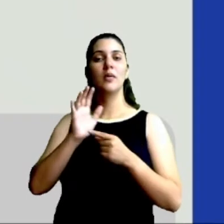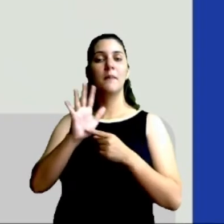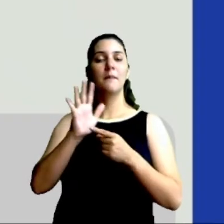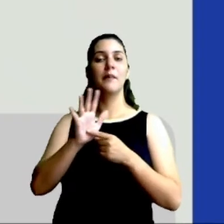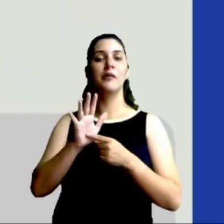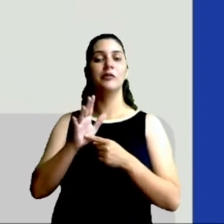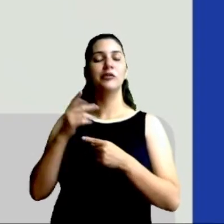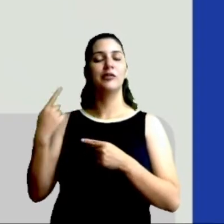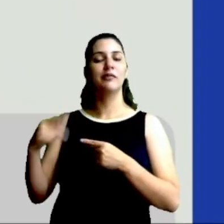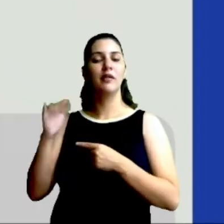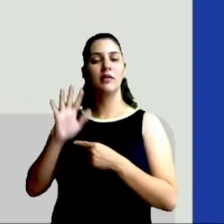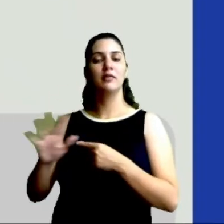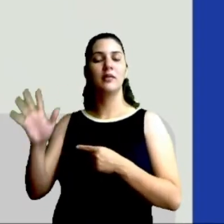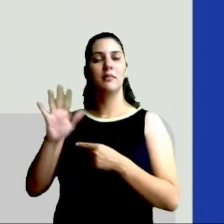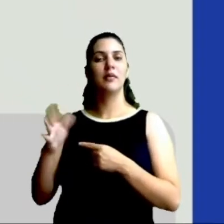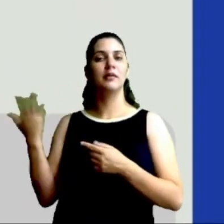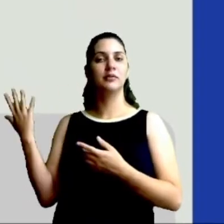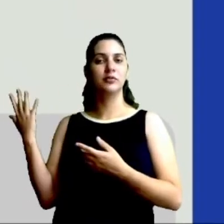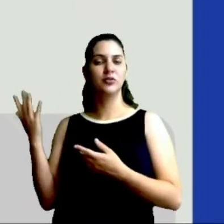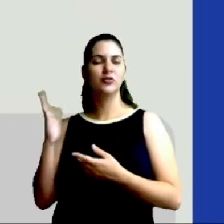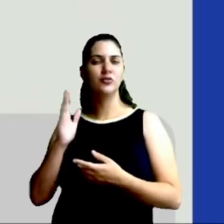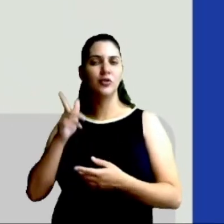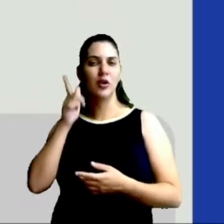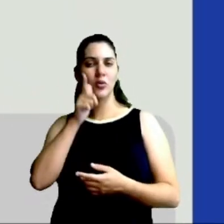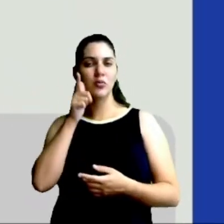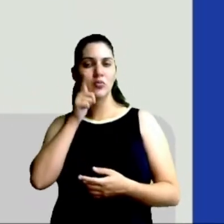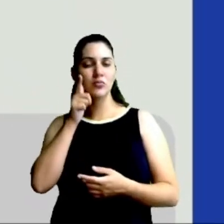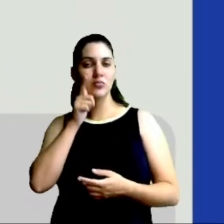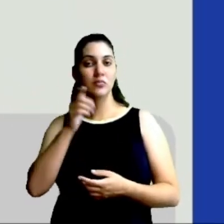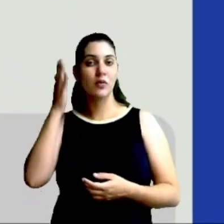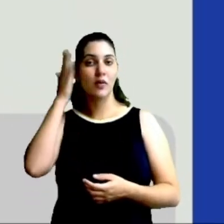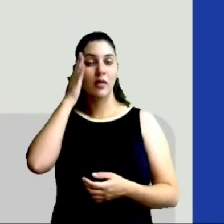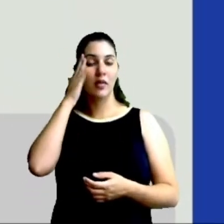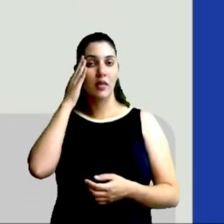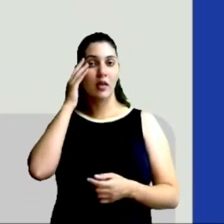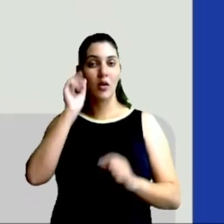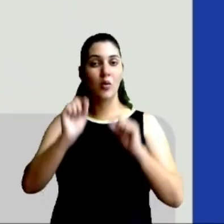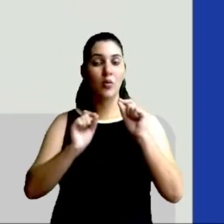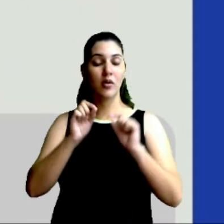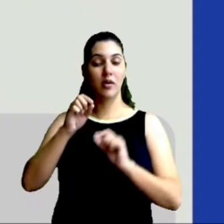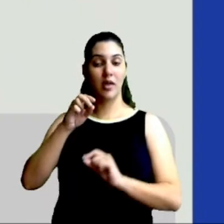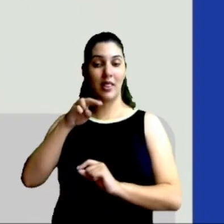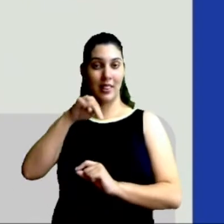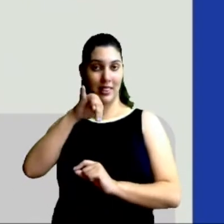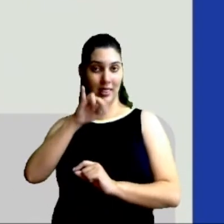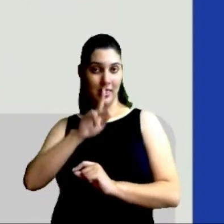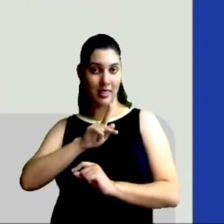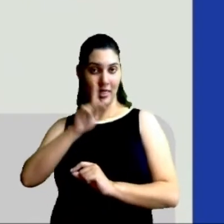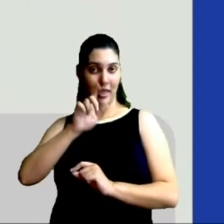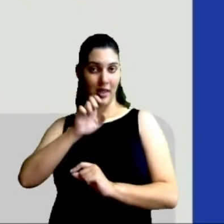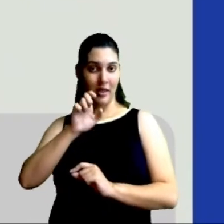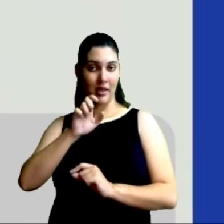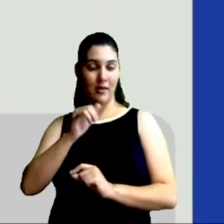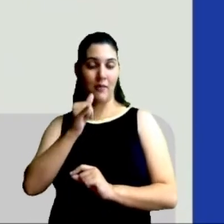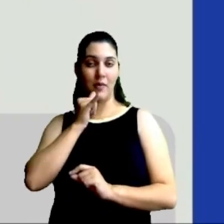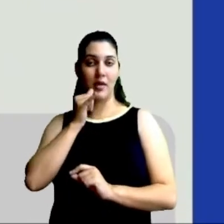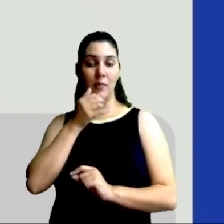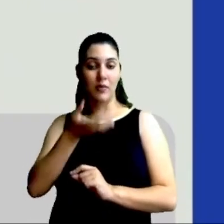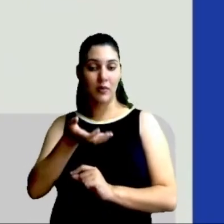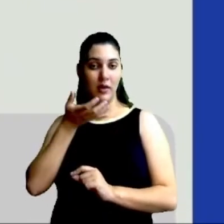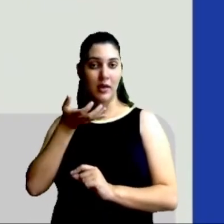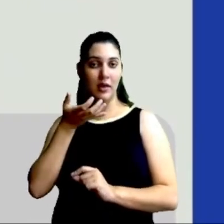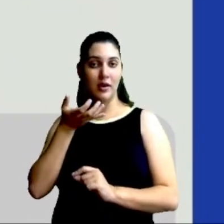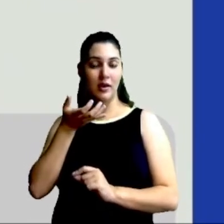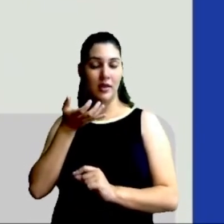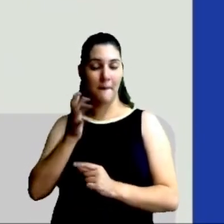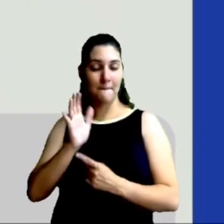gente nessa imagem? Será que você aí já conseguiu entender o que é que a Nike, por exemplo, ela queria colocar com